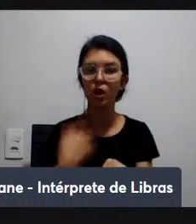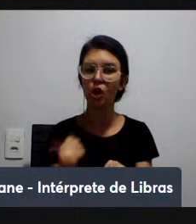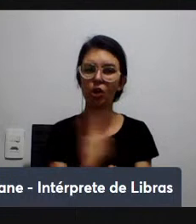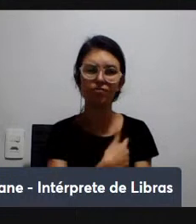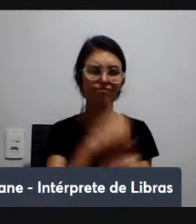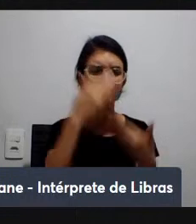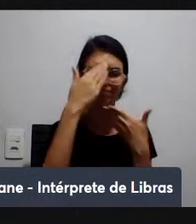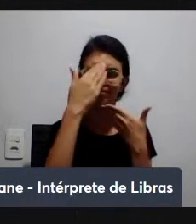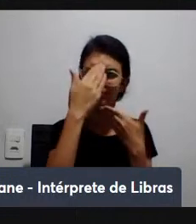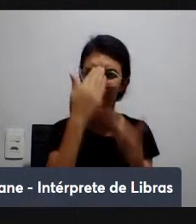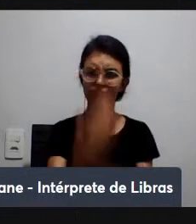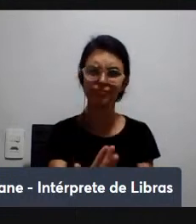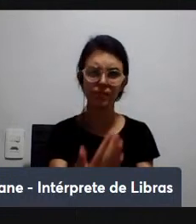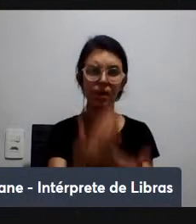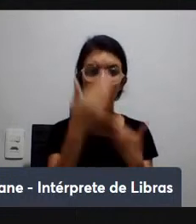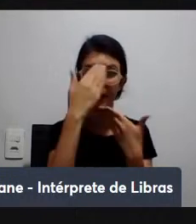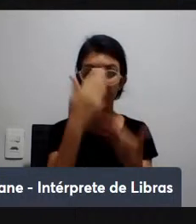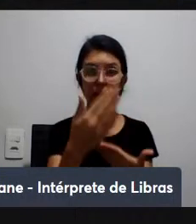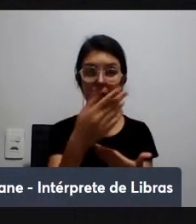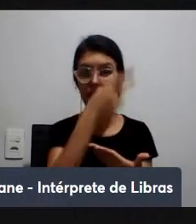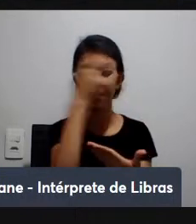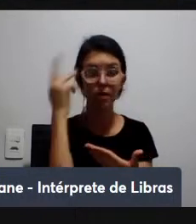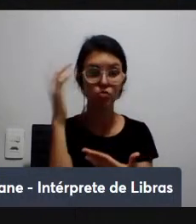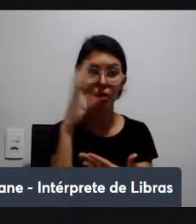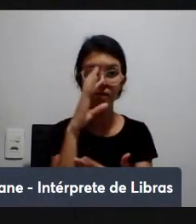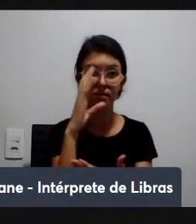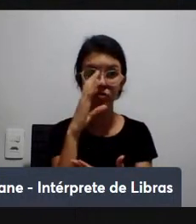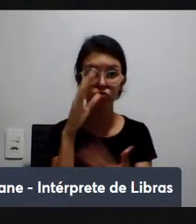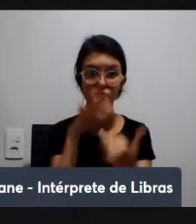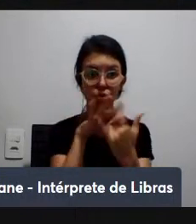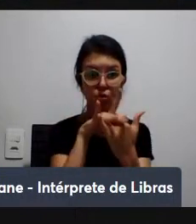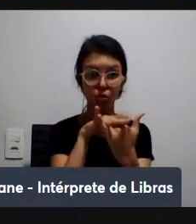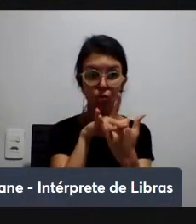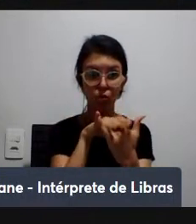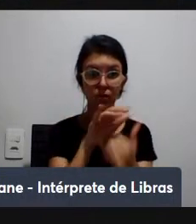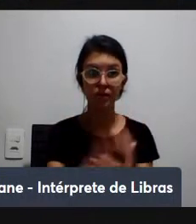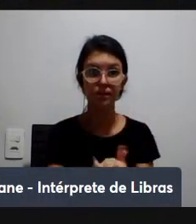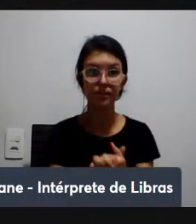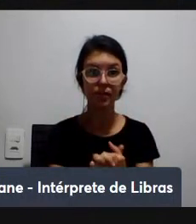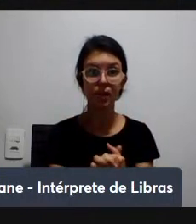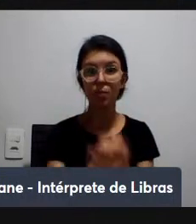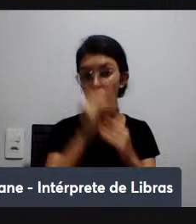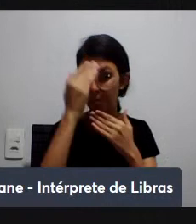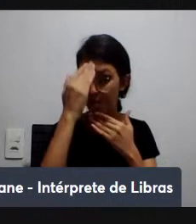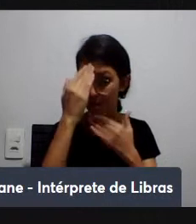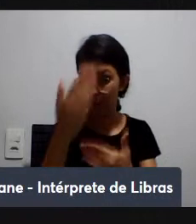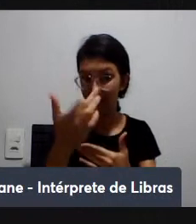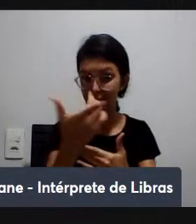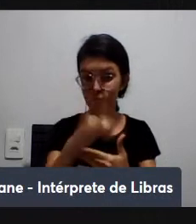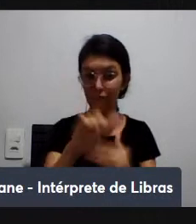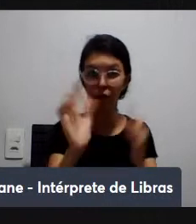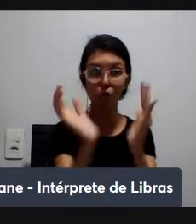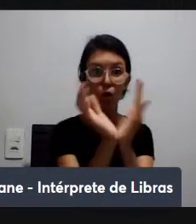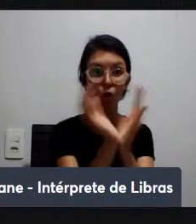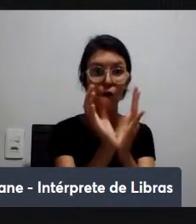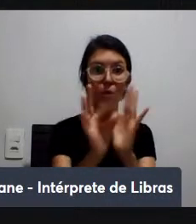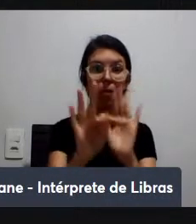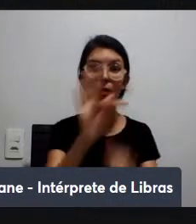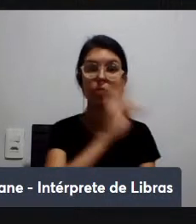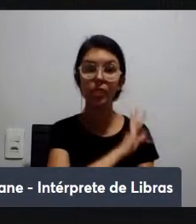todas as pessoas que estão aqui nos assistindo. Nosso muito obrigado. Obrigado novamente a toda a equipe técnica